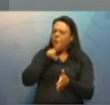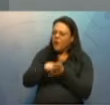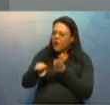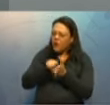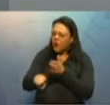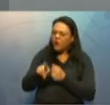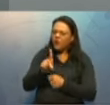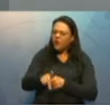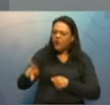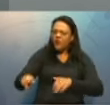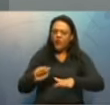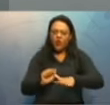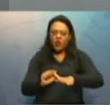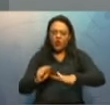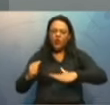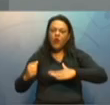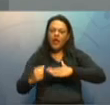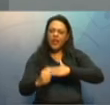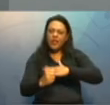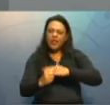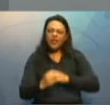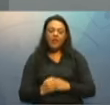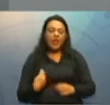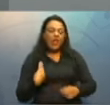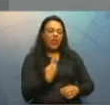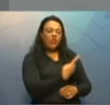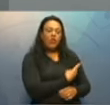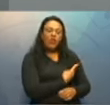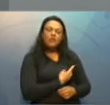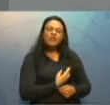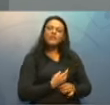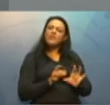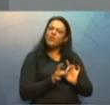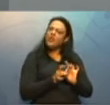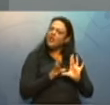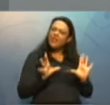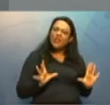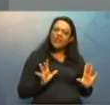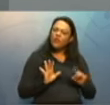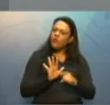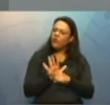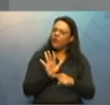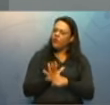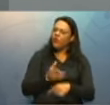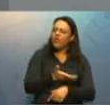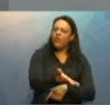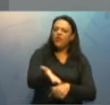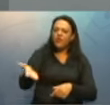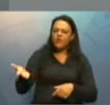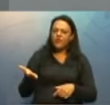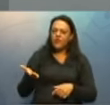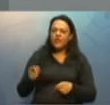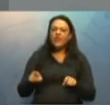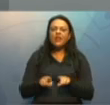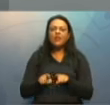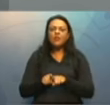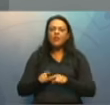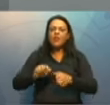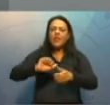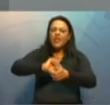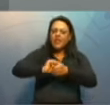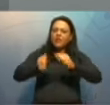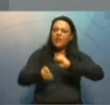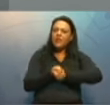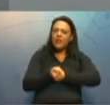pelo professor Jaê da sua escola, que estaremos à disposição para realizar as